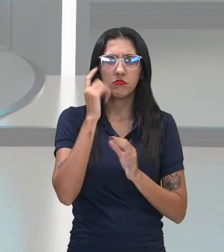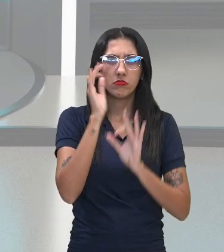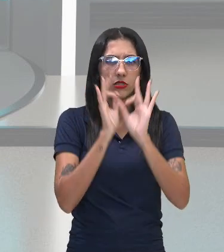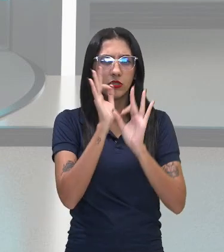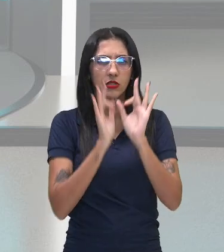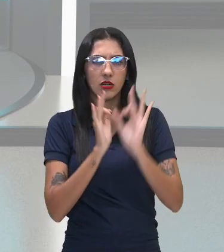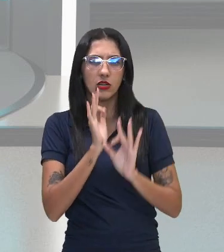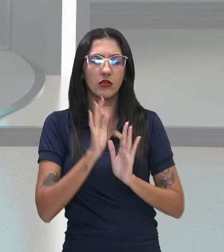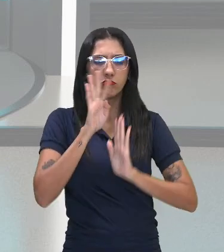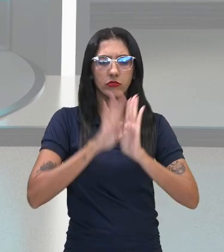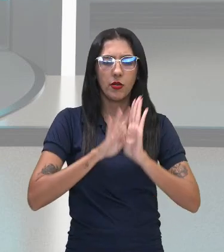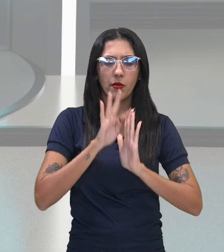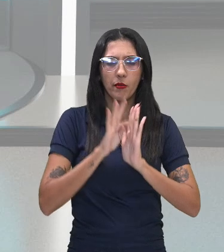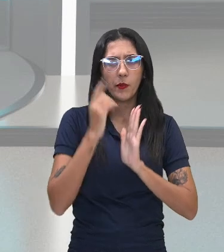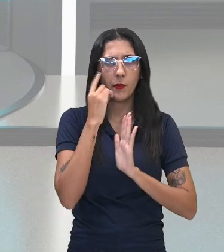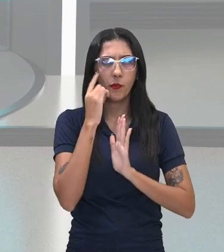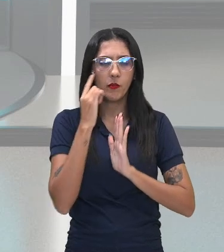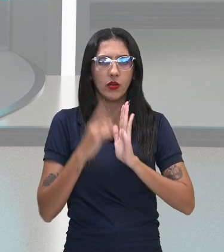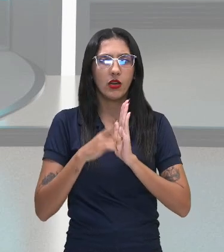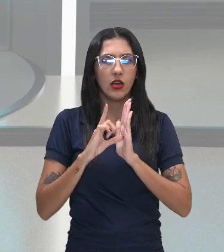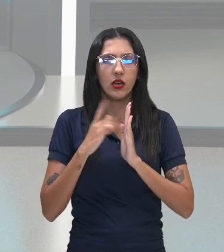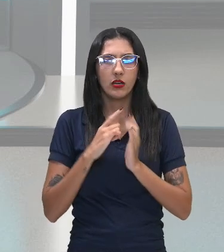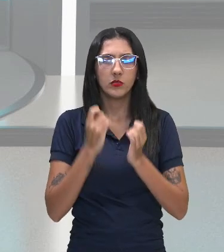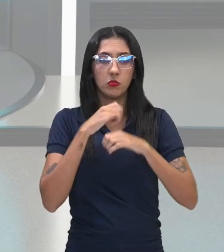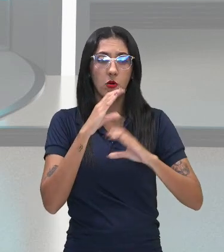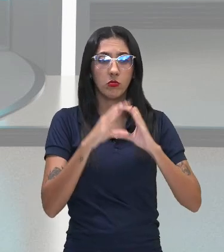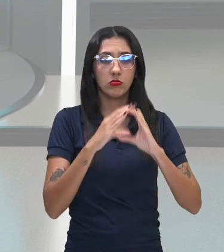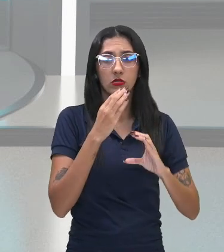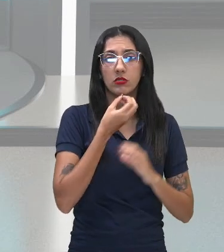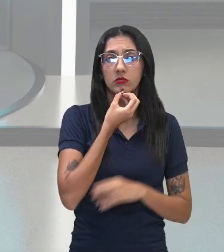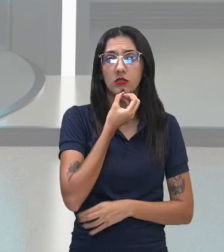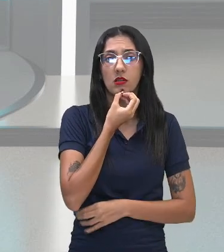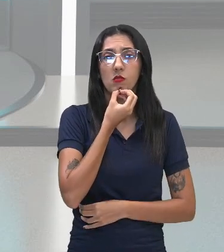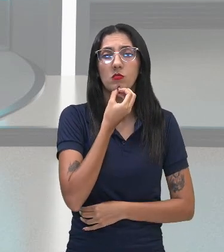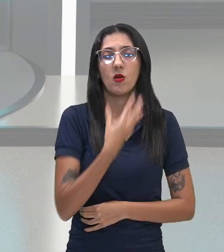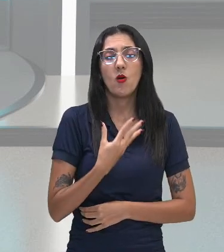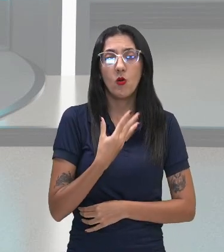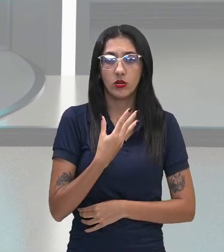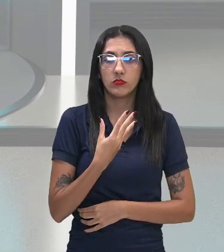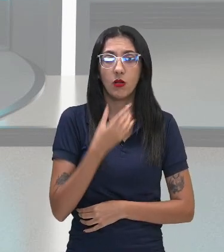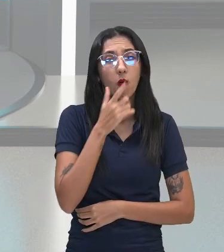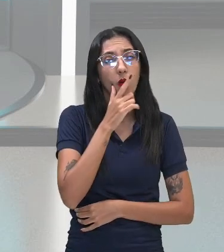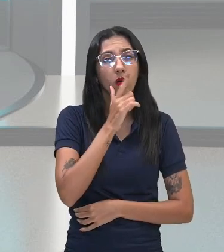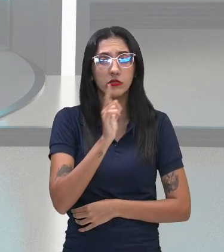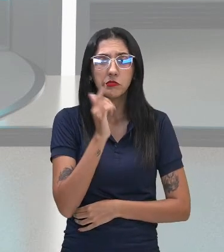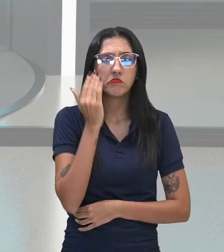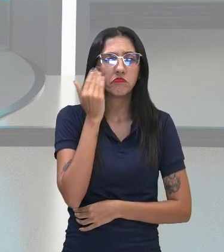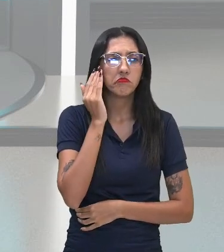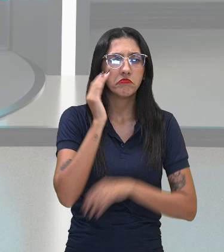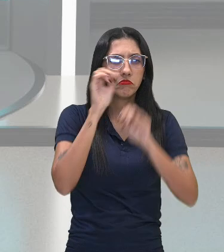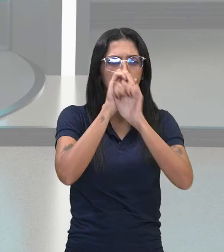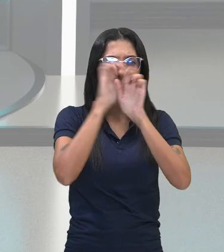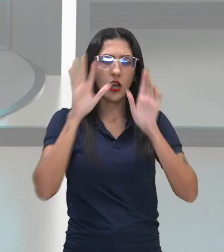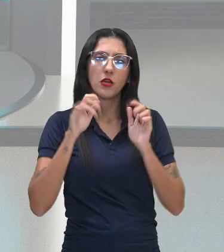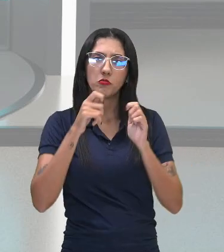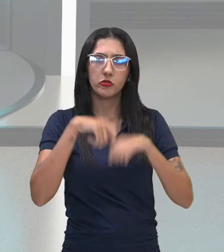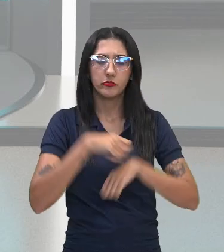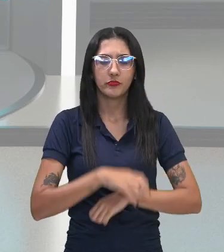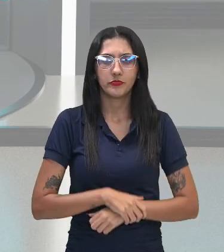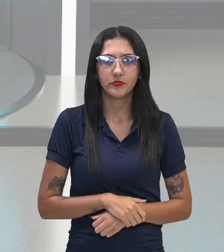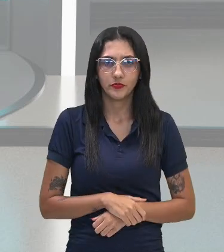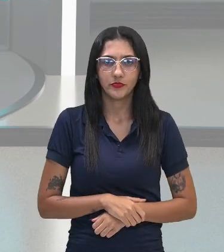meu texto, para que haja a comunicação, para que eu atinja o meu objetivo comunicativo,